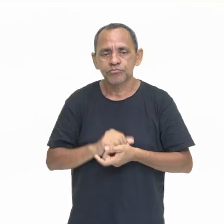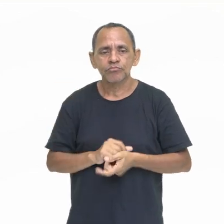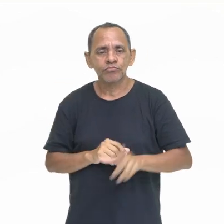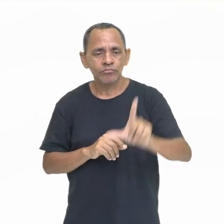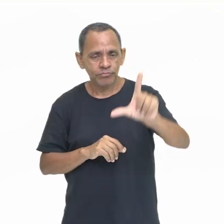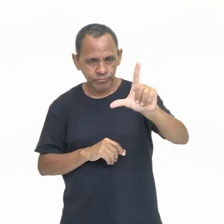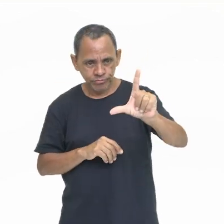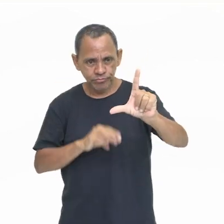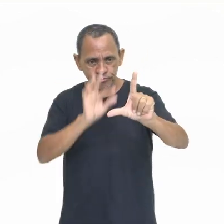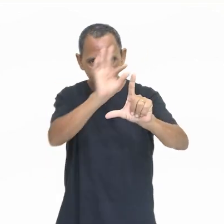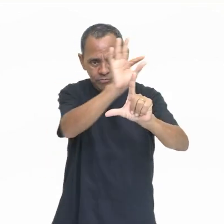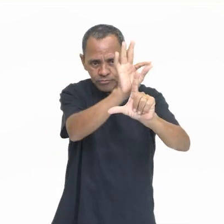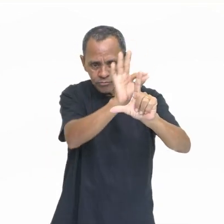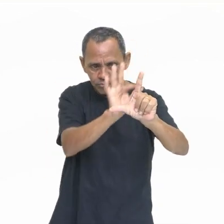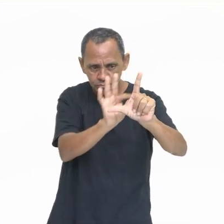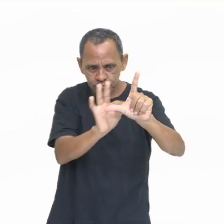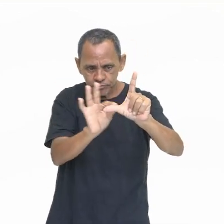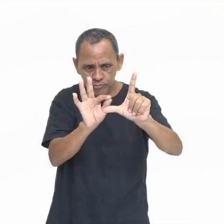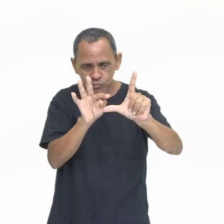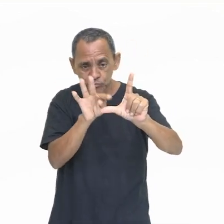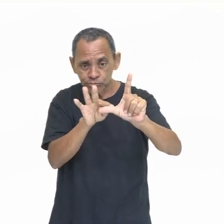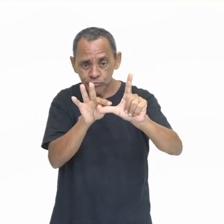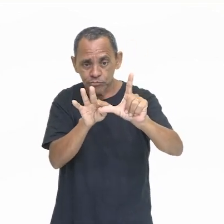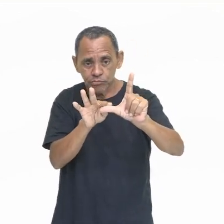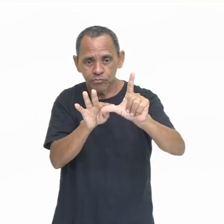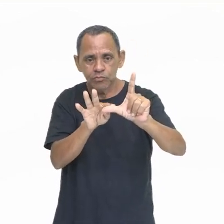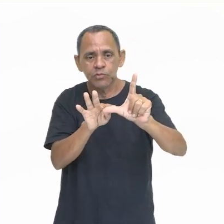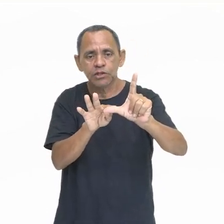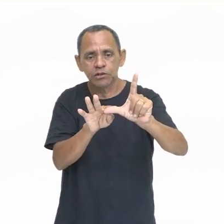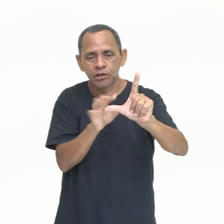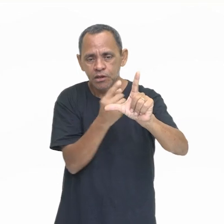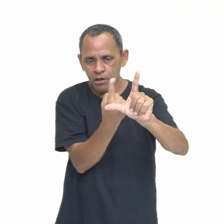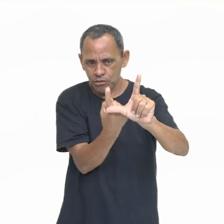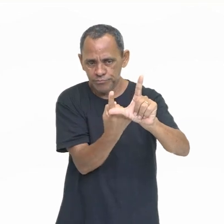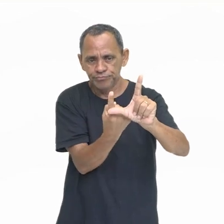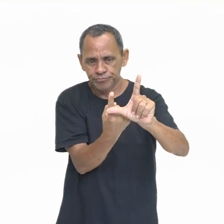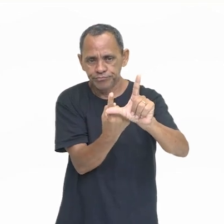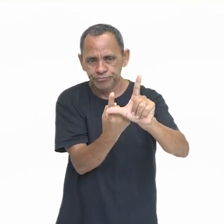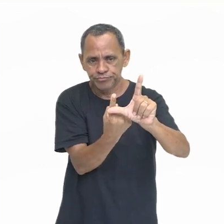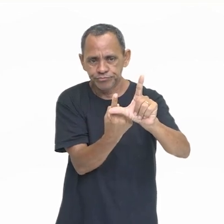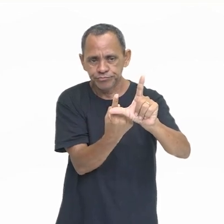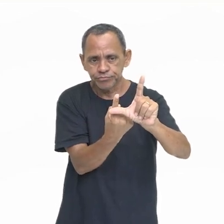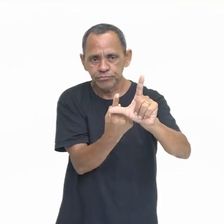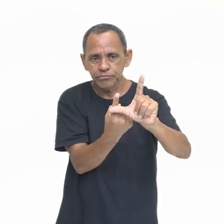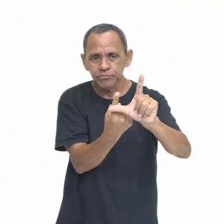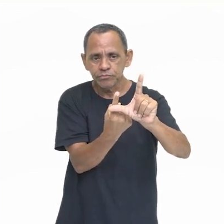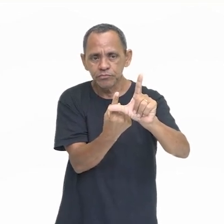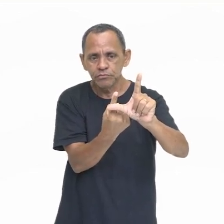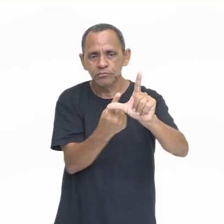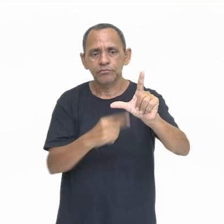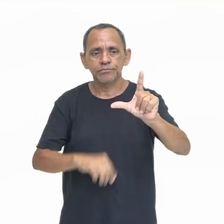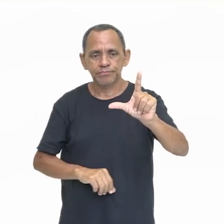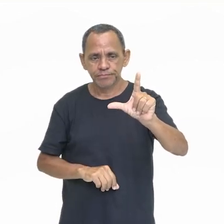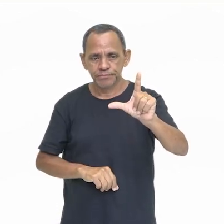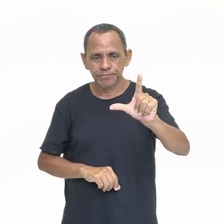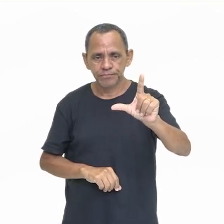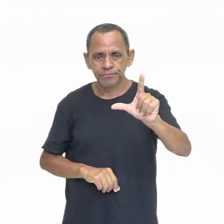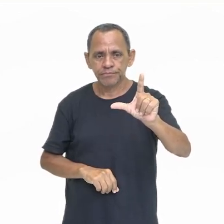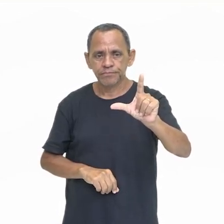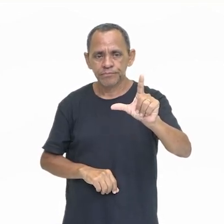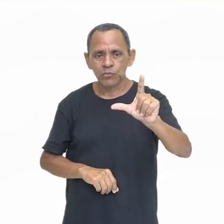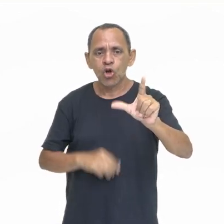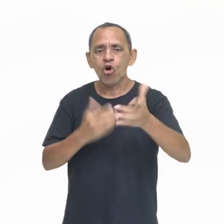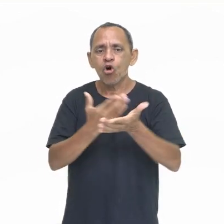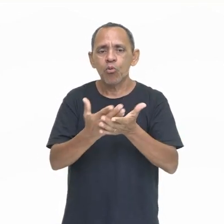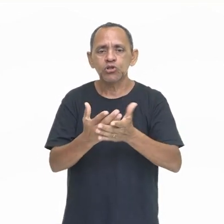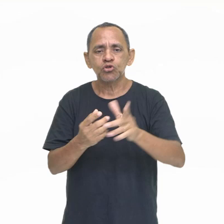esboço aqui do gráfico dessa função, e aqui nós temos aqui o ponto, o vértice da nossa função, que ele é o ponto mínimo da nossa função, dado